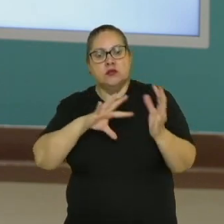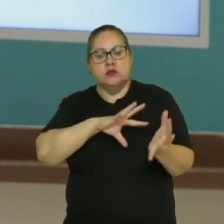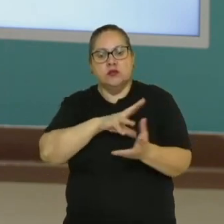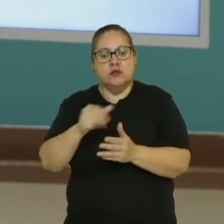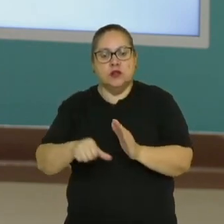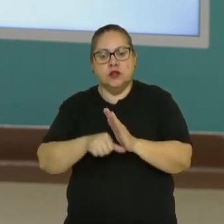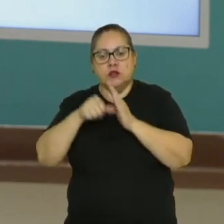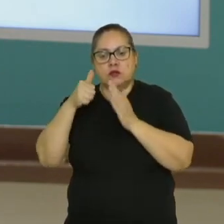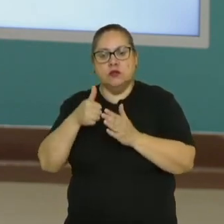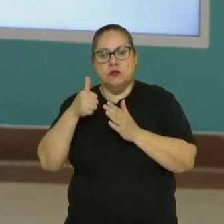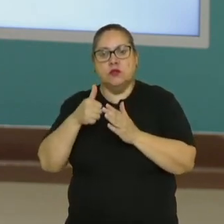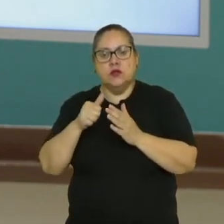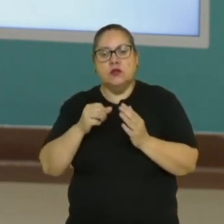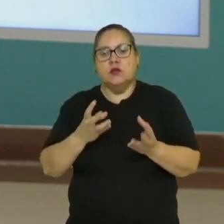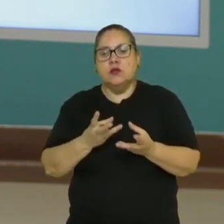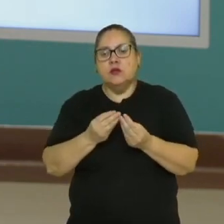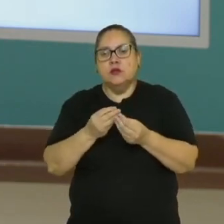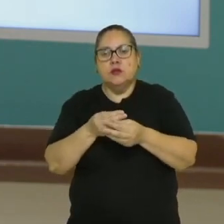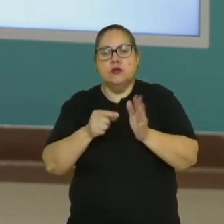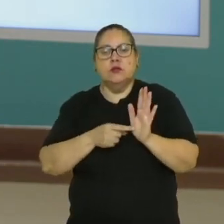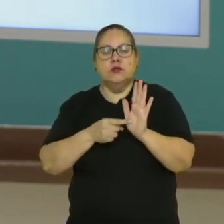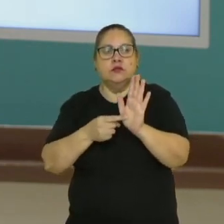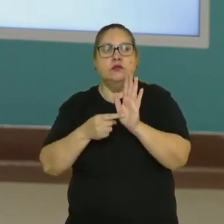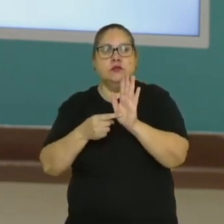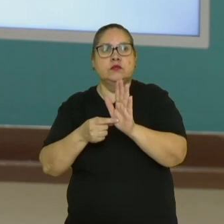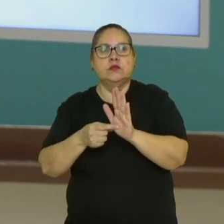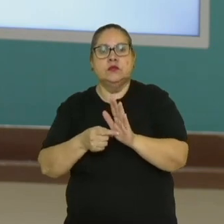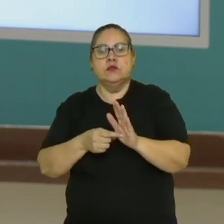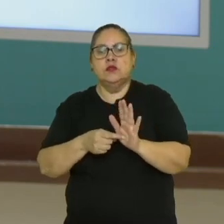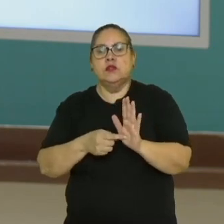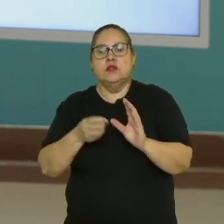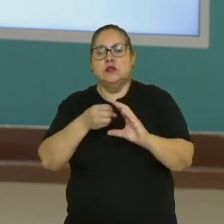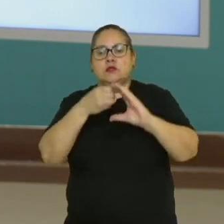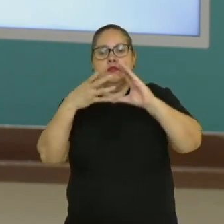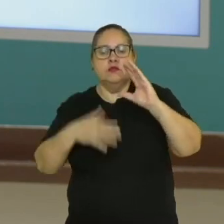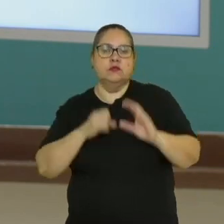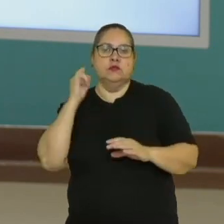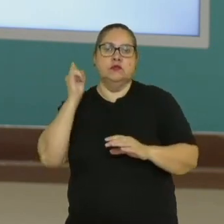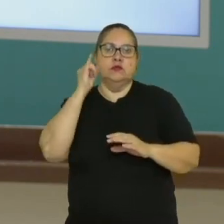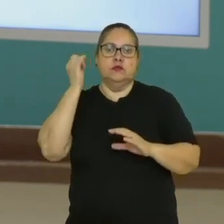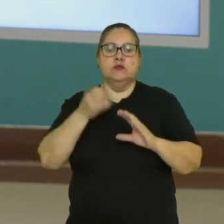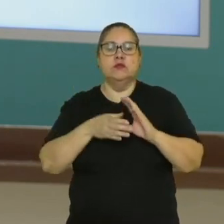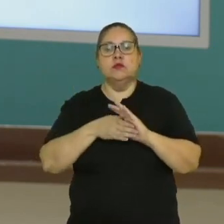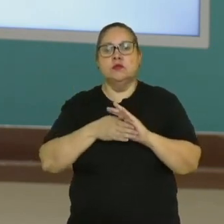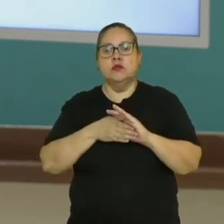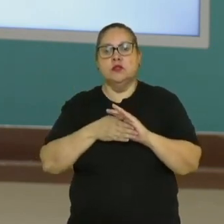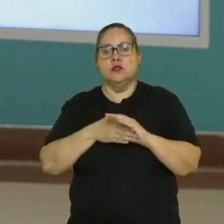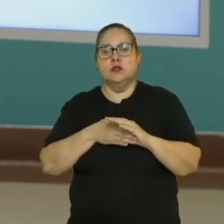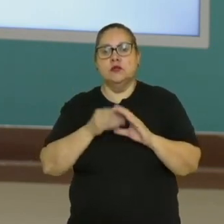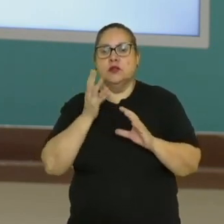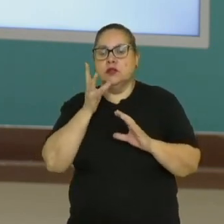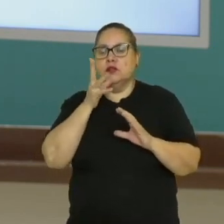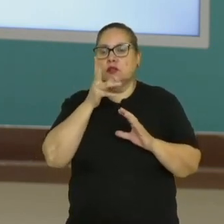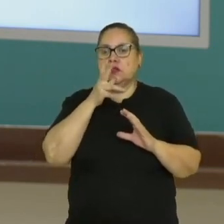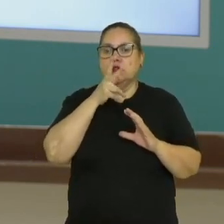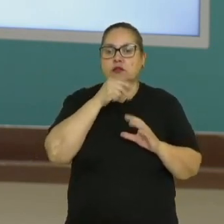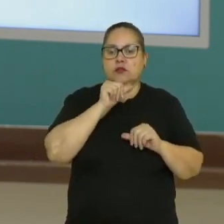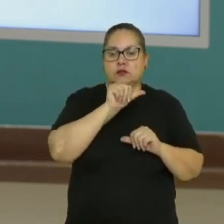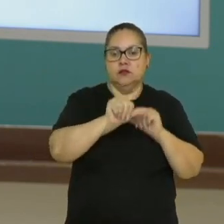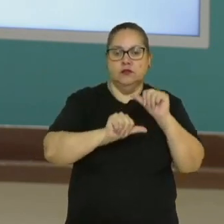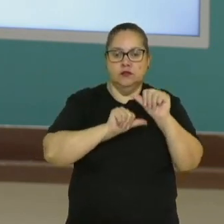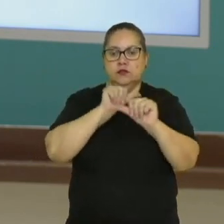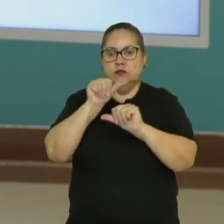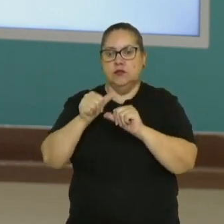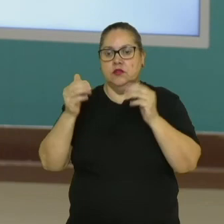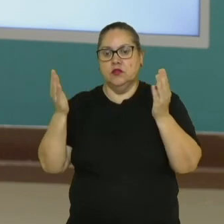primitiva. Quanta coisa ela apresentava, que características importantes ela apresentava, mas lentamente foi modificando até